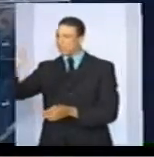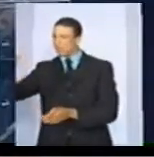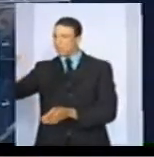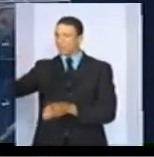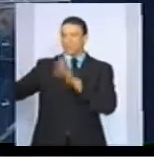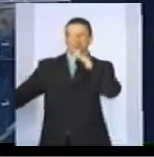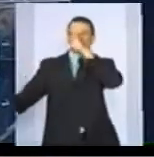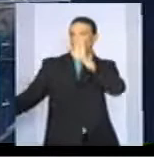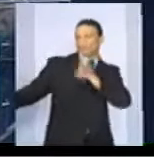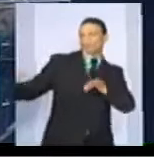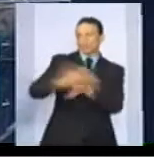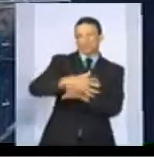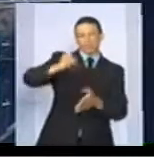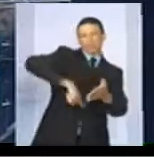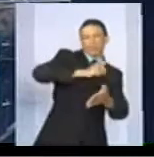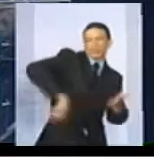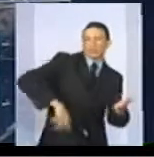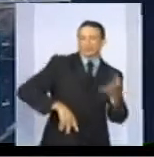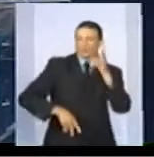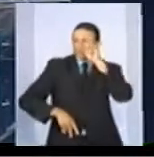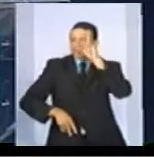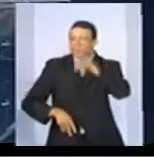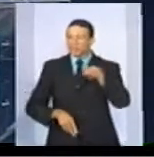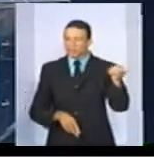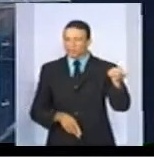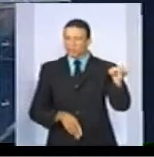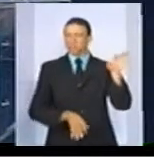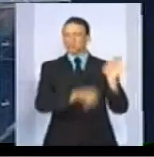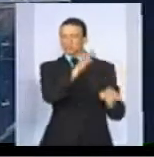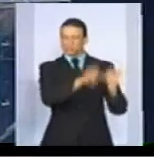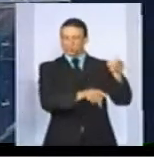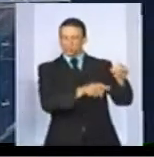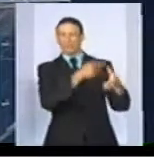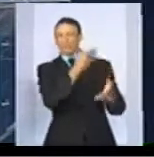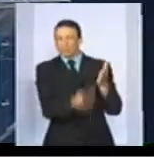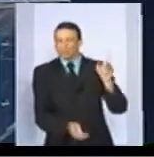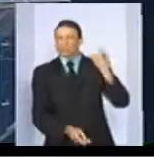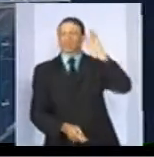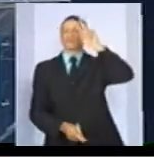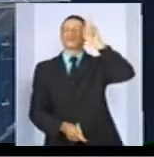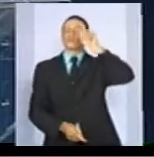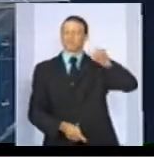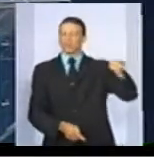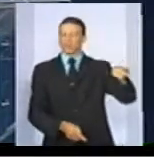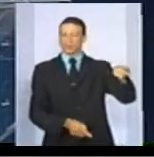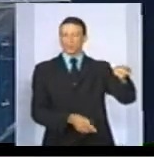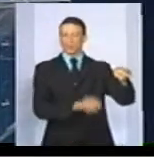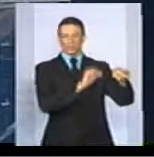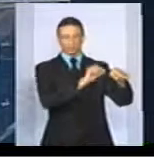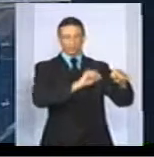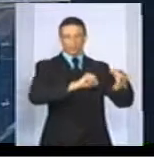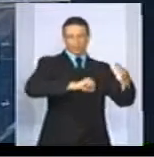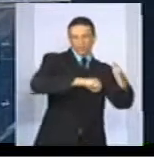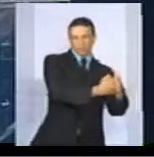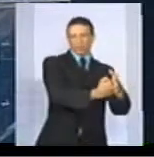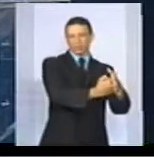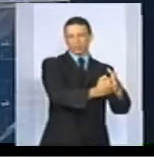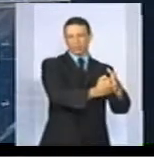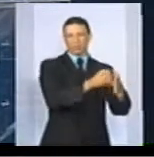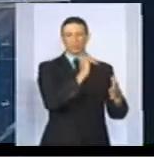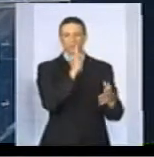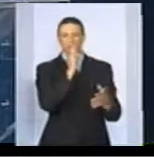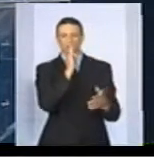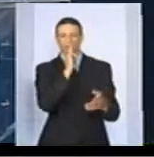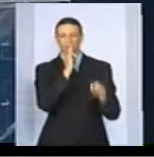lembro que foi o caso da extinção do Instituto de Previdência dos congressistas e que lá se consegui inou que aqueles que